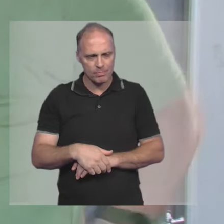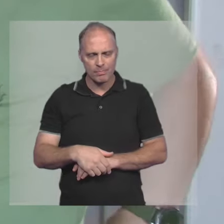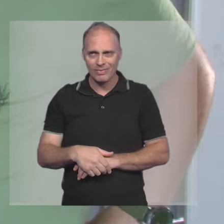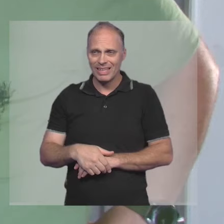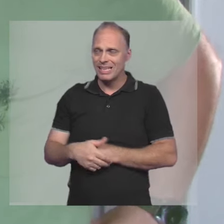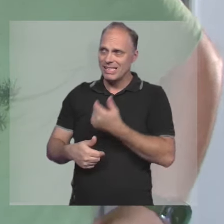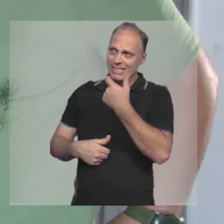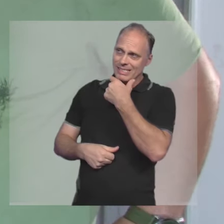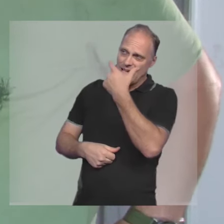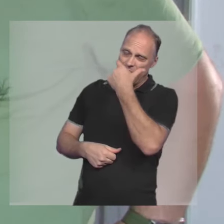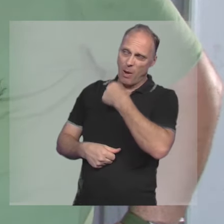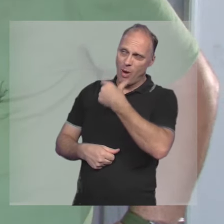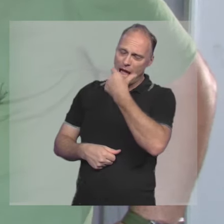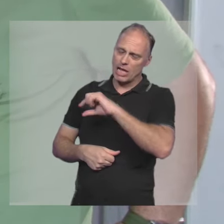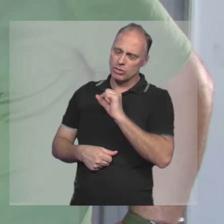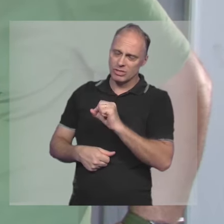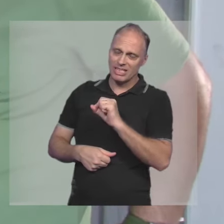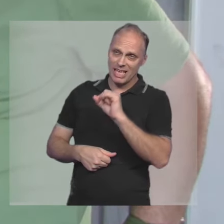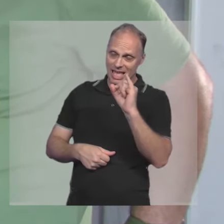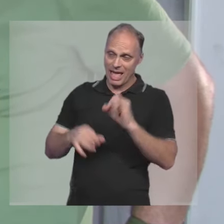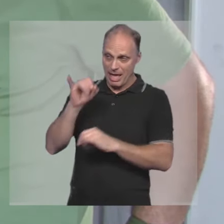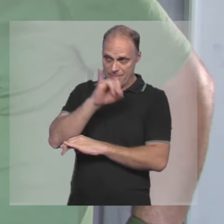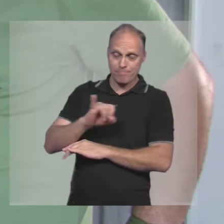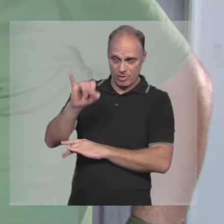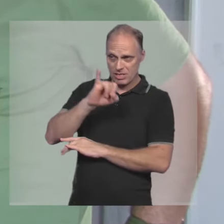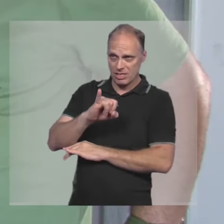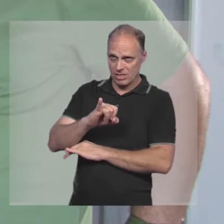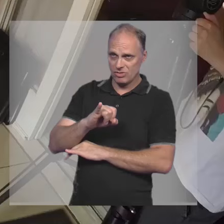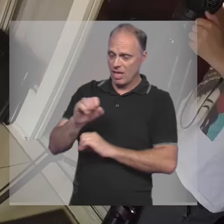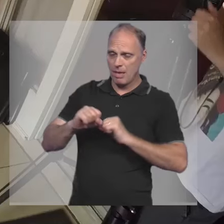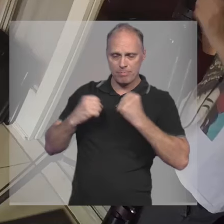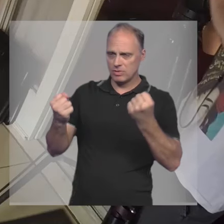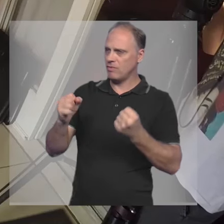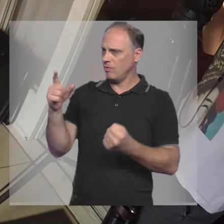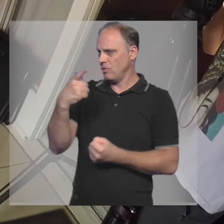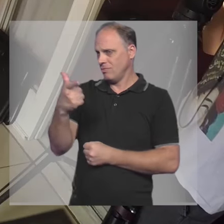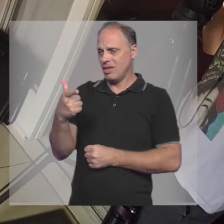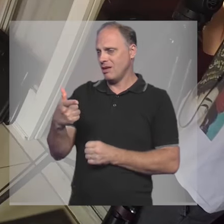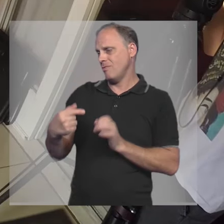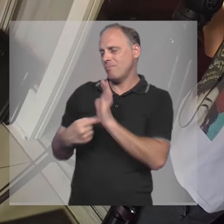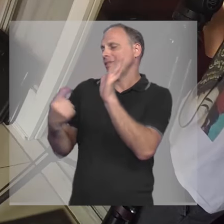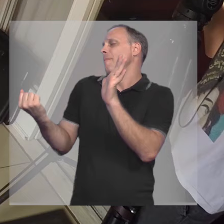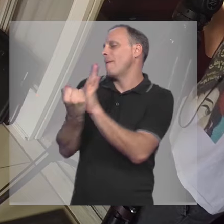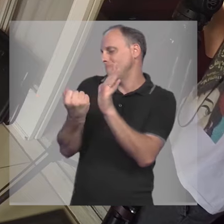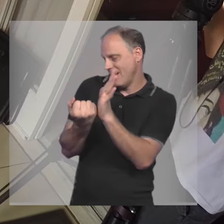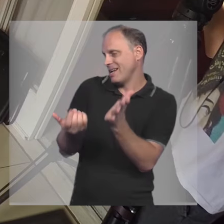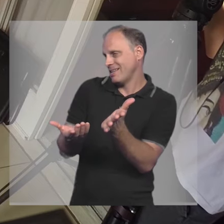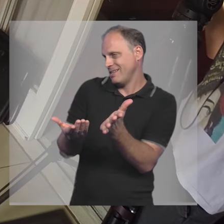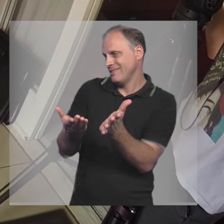trabalhos? Eu acho que isso é fundamental, e é impossível não, sabe?